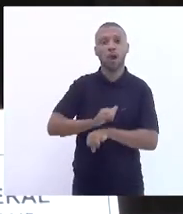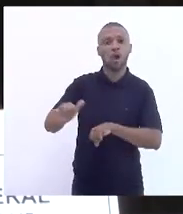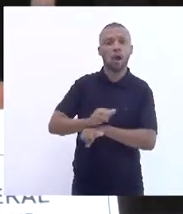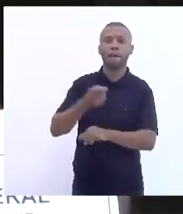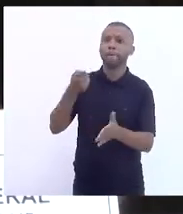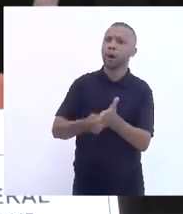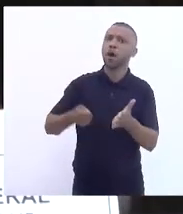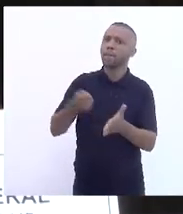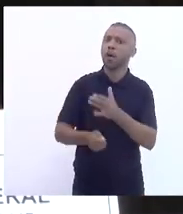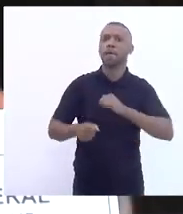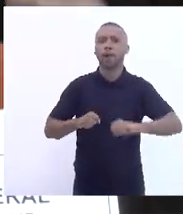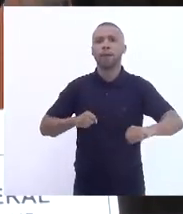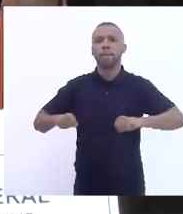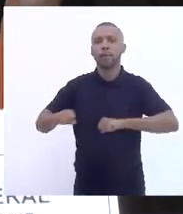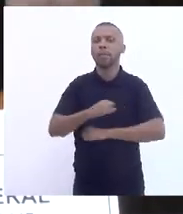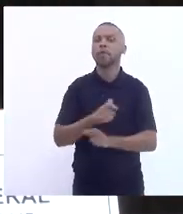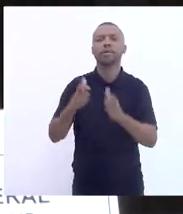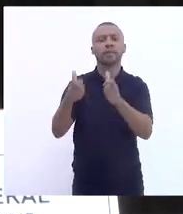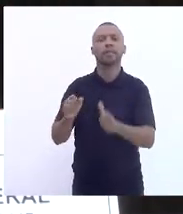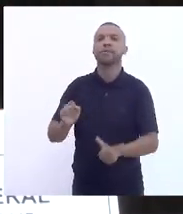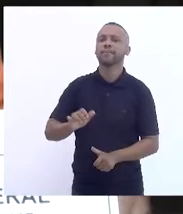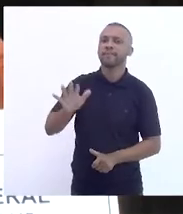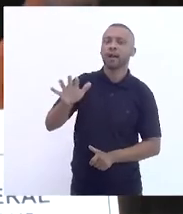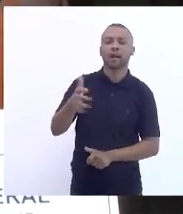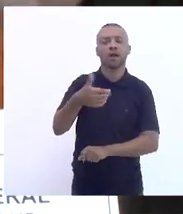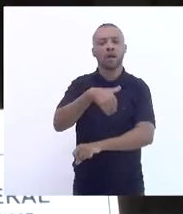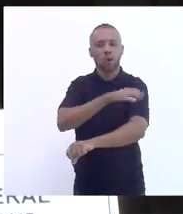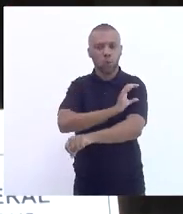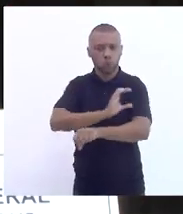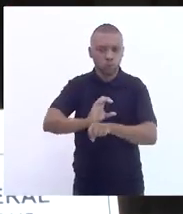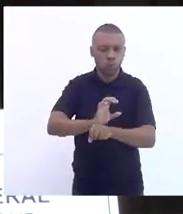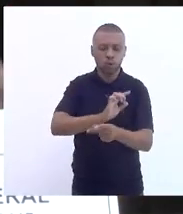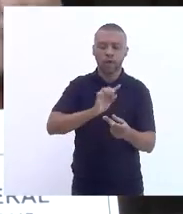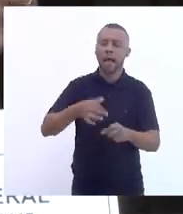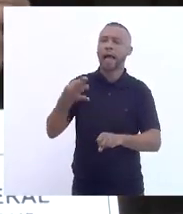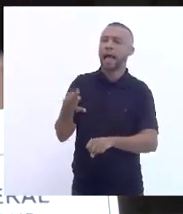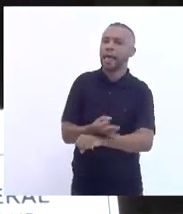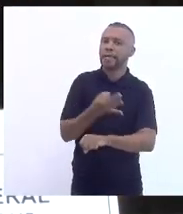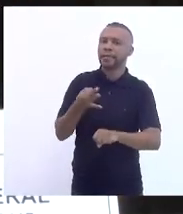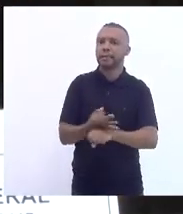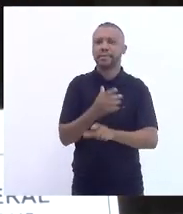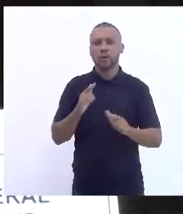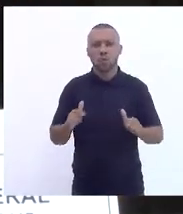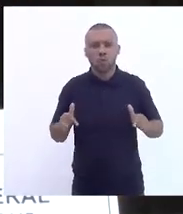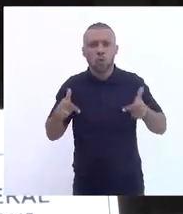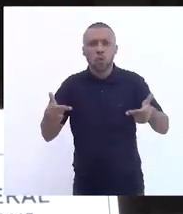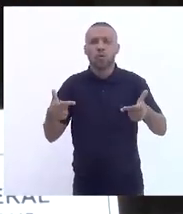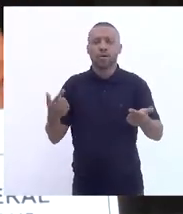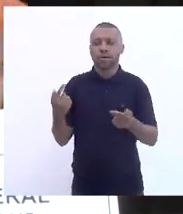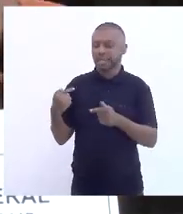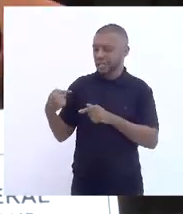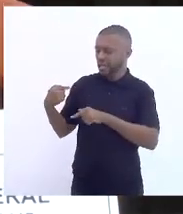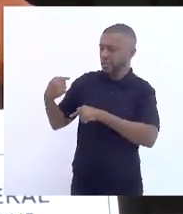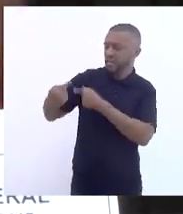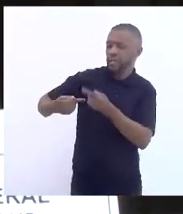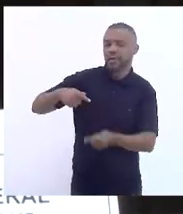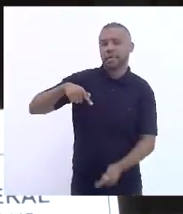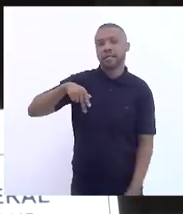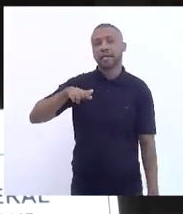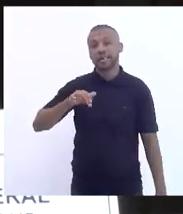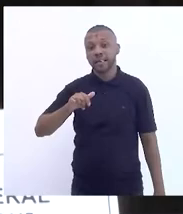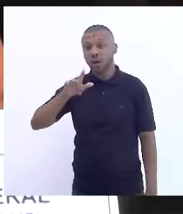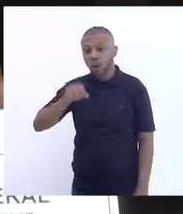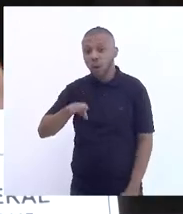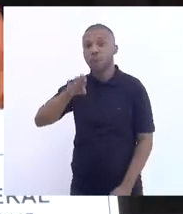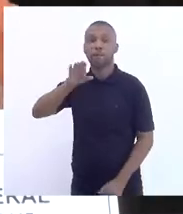das lutas que estão travados no território a cultura favela resistência favela Quilombo favela é a